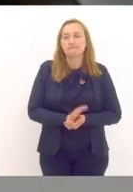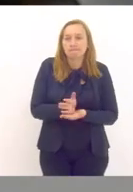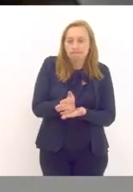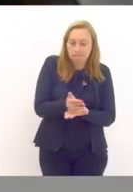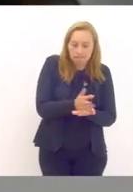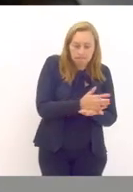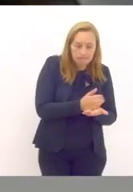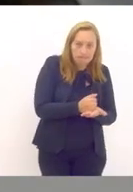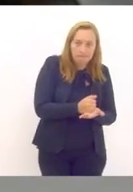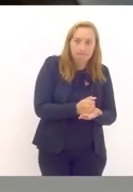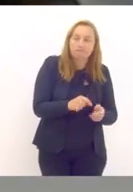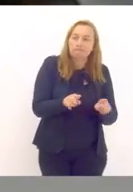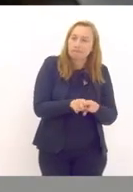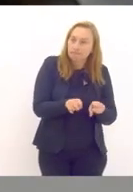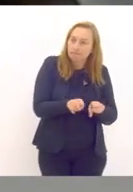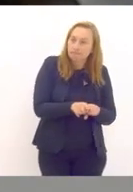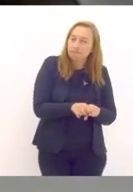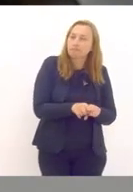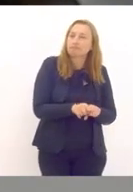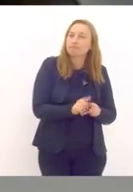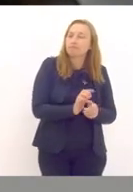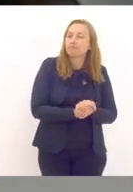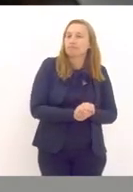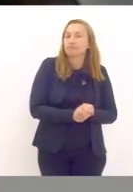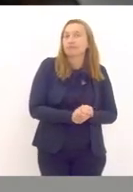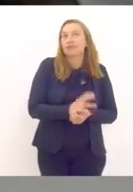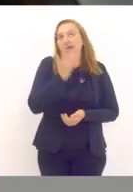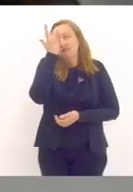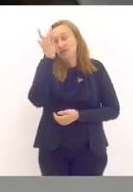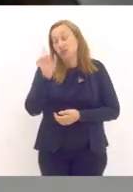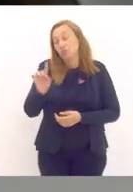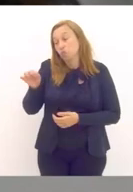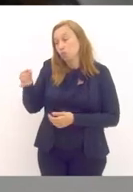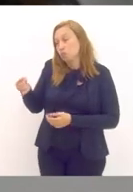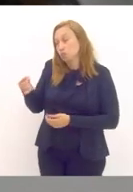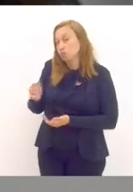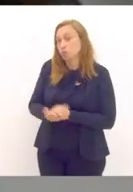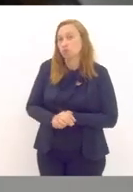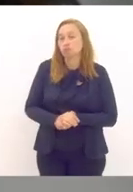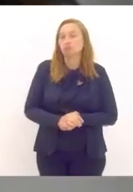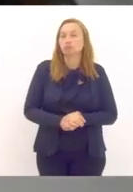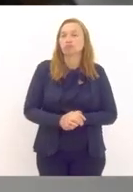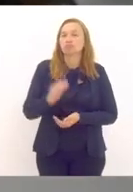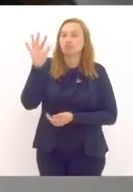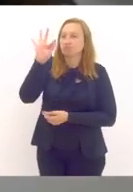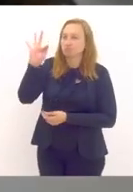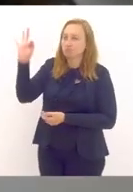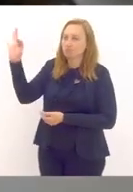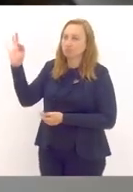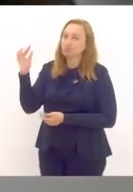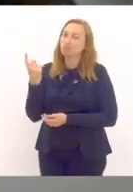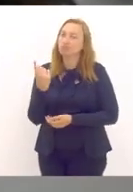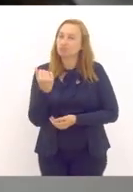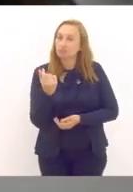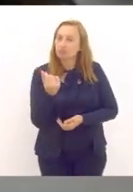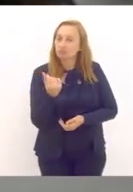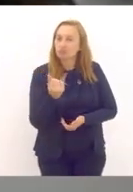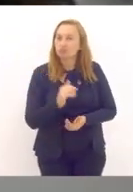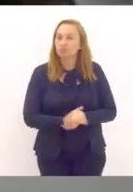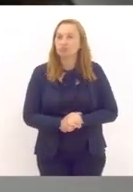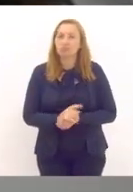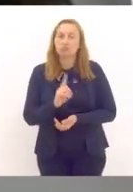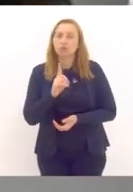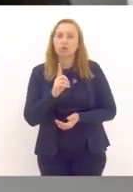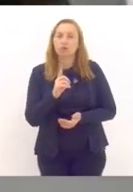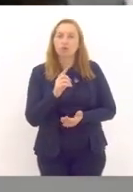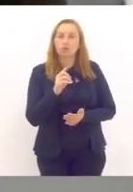arrecadação. Porque, senão, é muito fácil o outro lado, e aí o Tesouro Nacional, dizer assim, não está